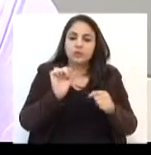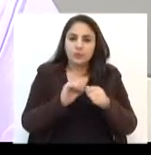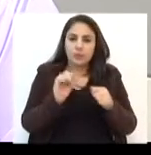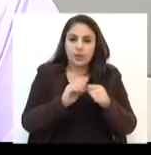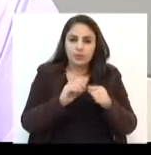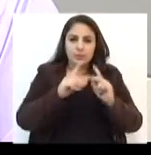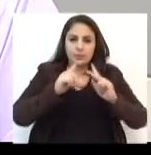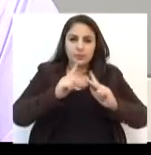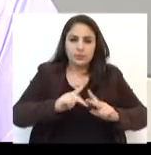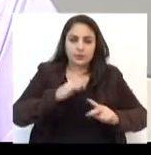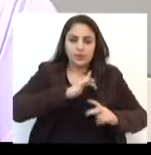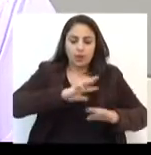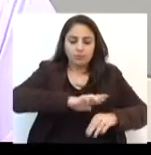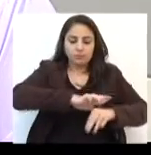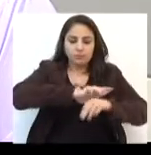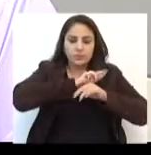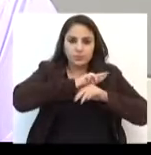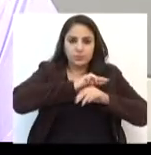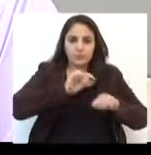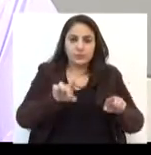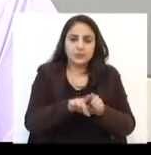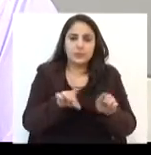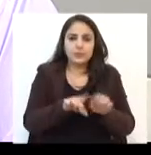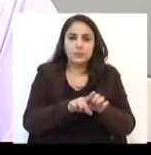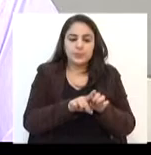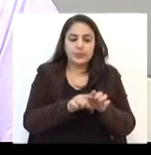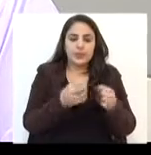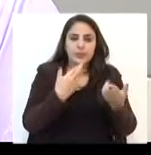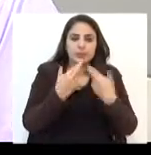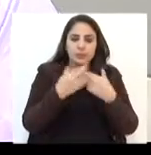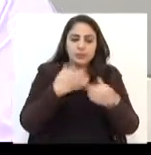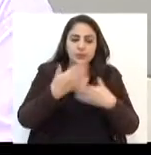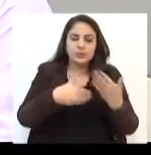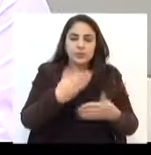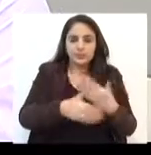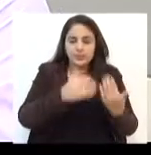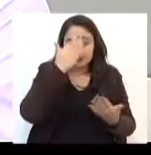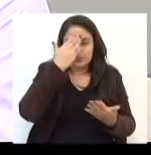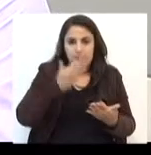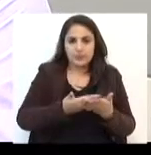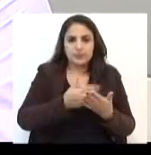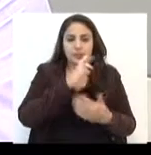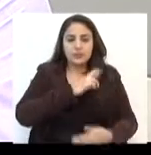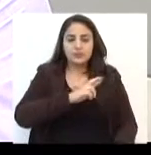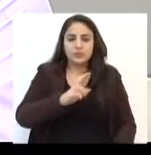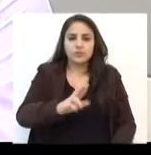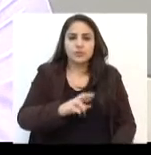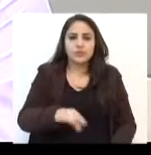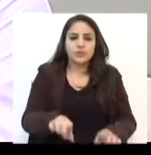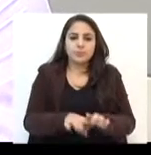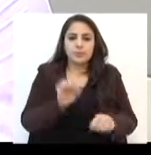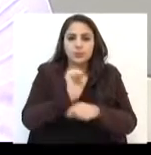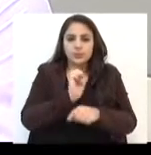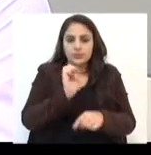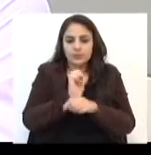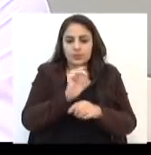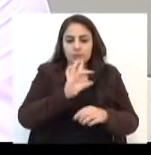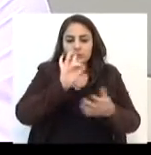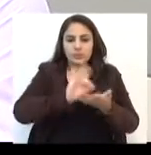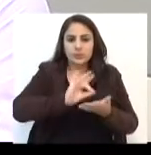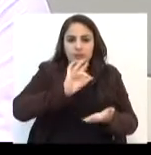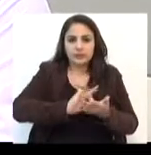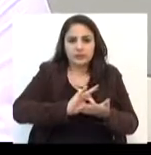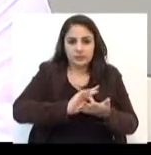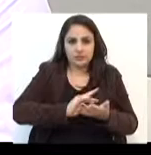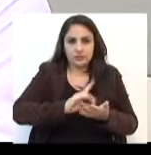faz com que a população tenha a segurança de desenvolver uma crença religiosa com o Estado